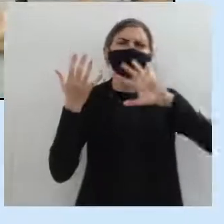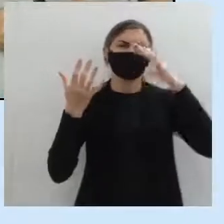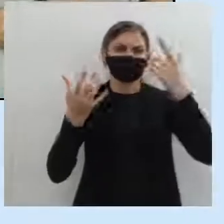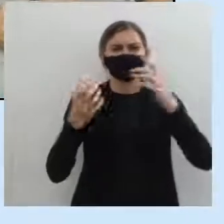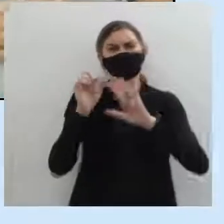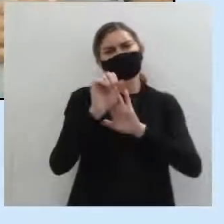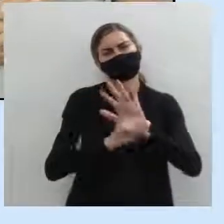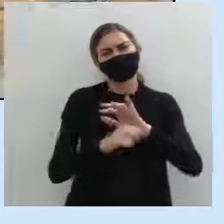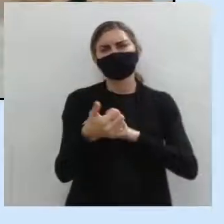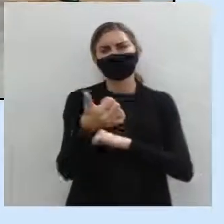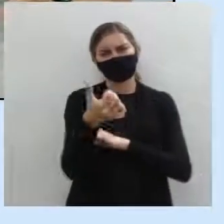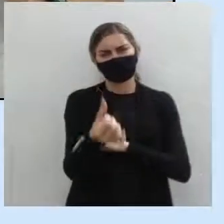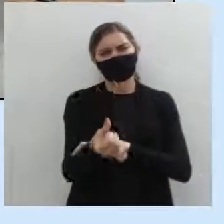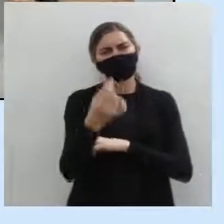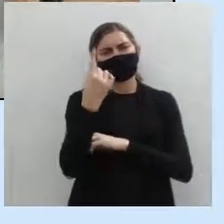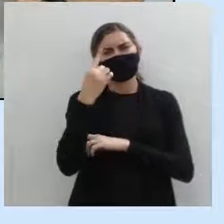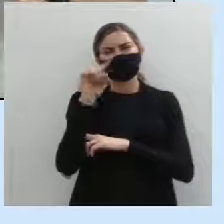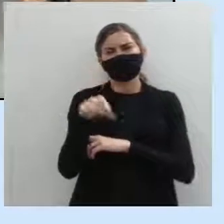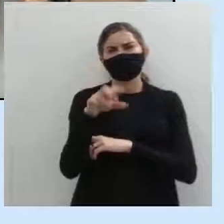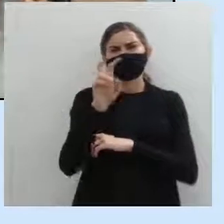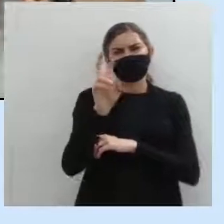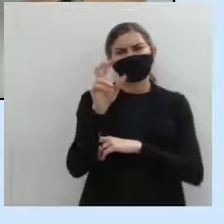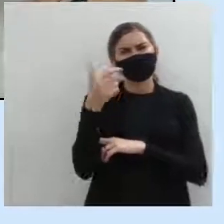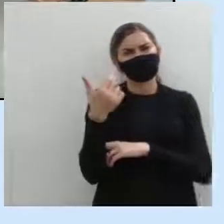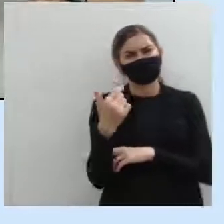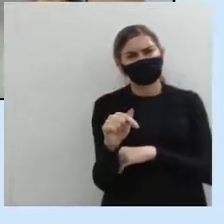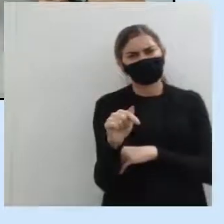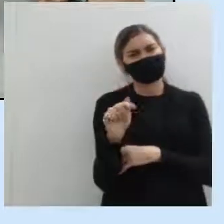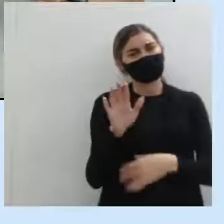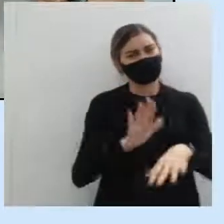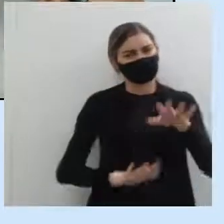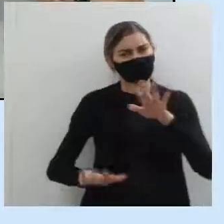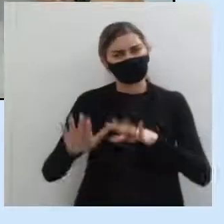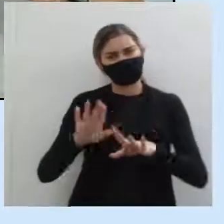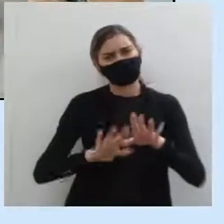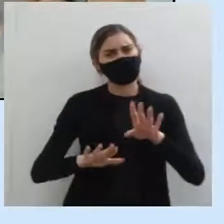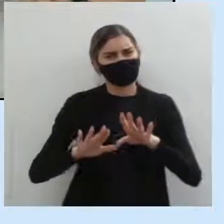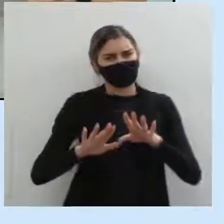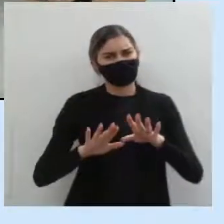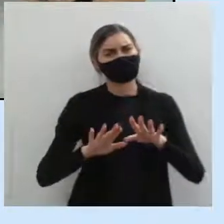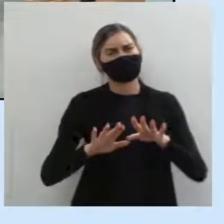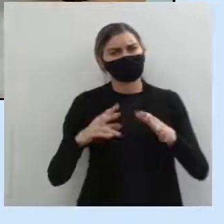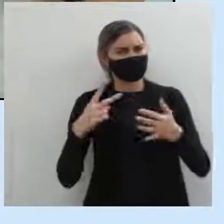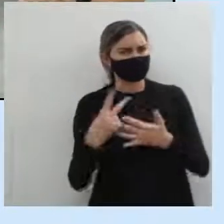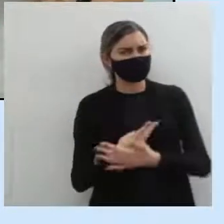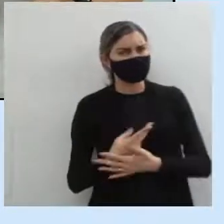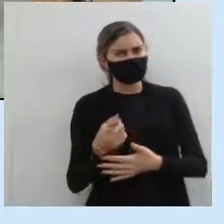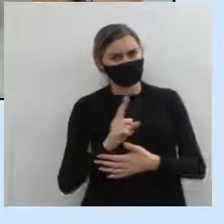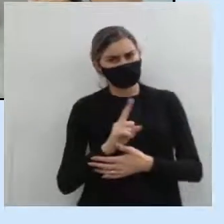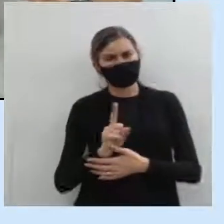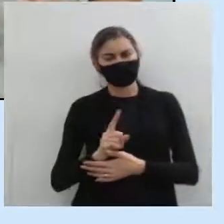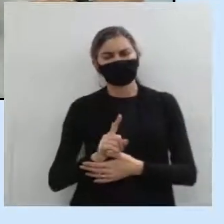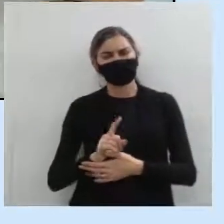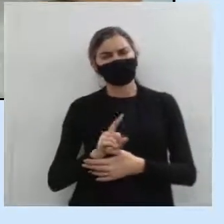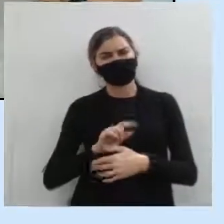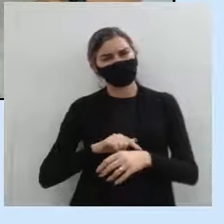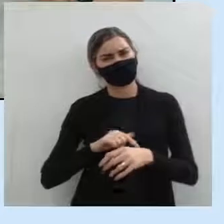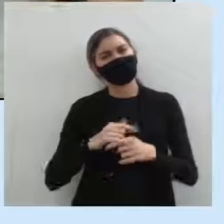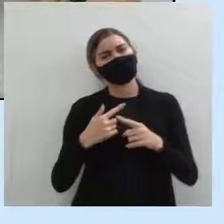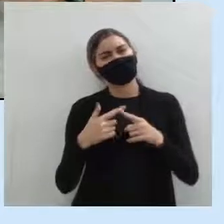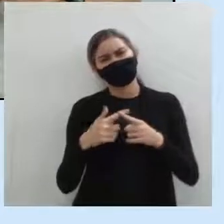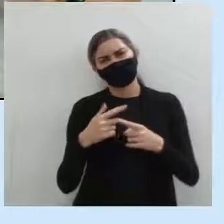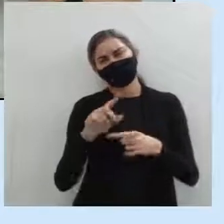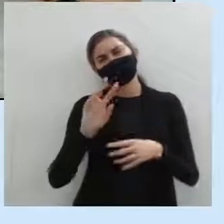do século XVI, do ano de 1517, tá bem? Cuidado, não cometa um erro de anacronismo, porque